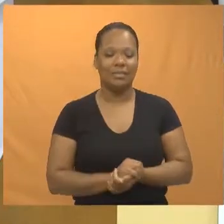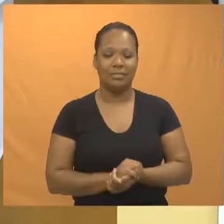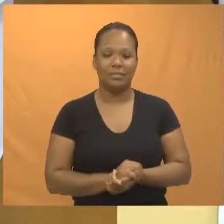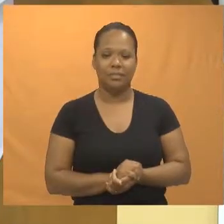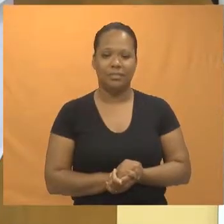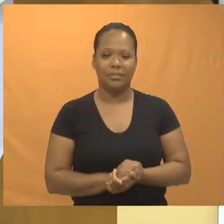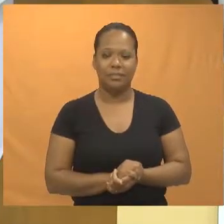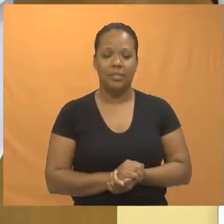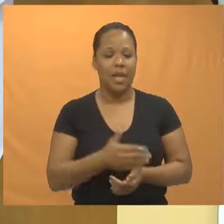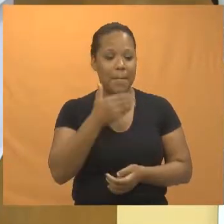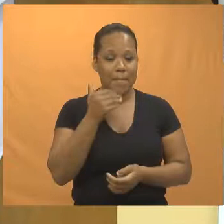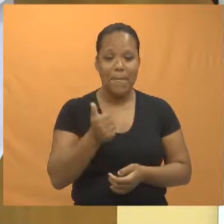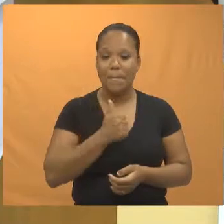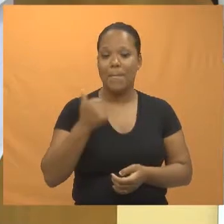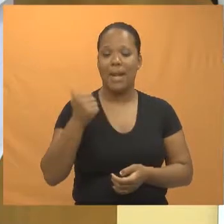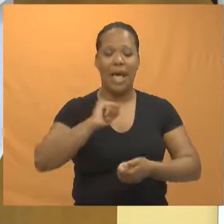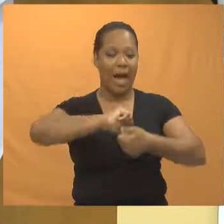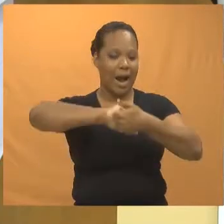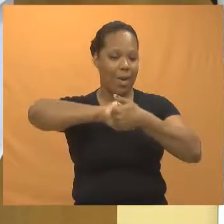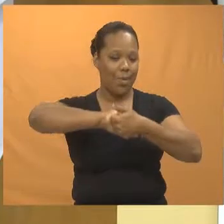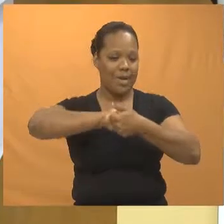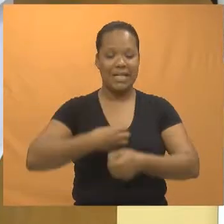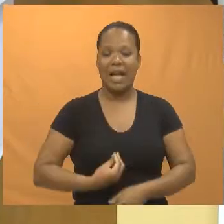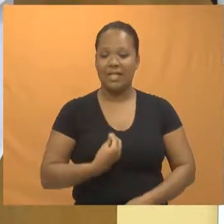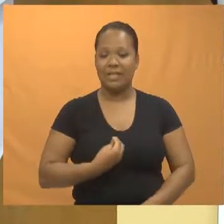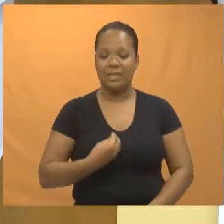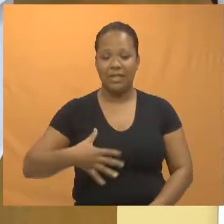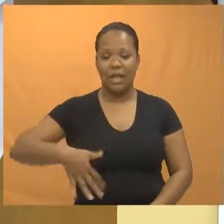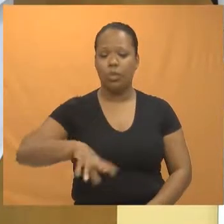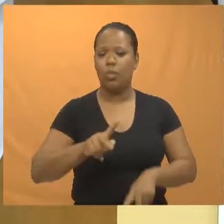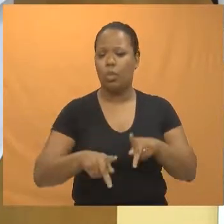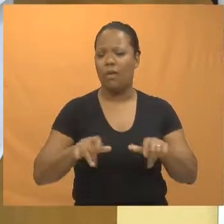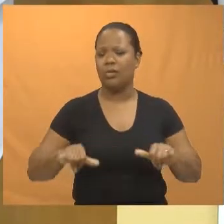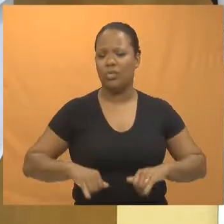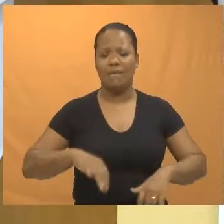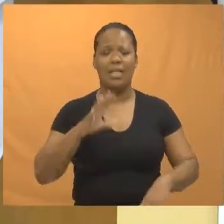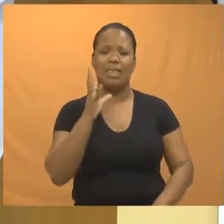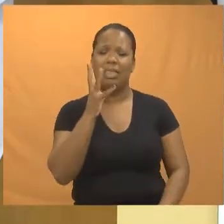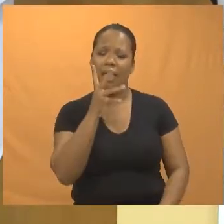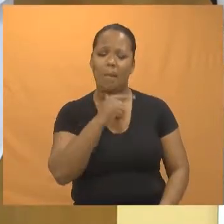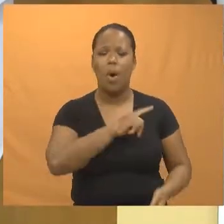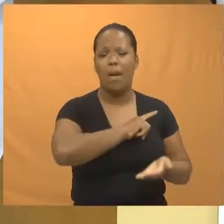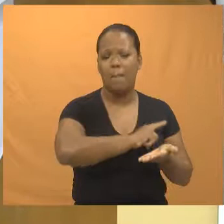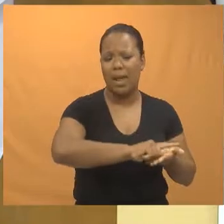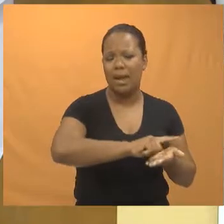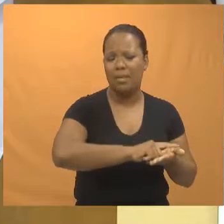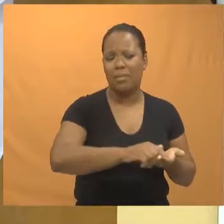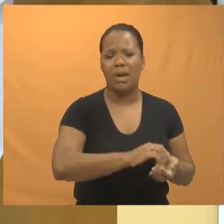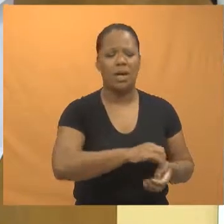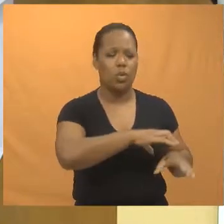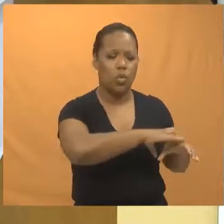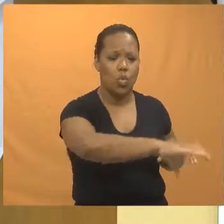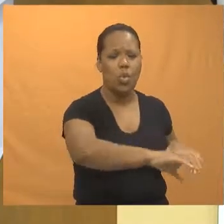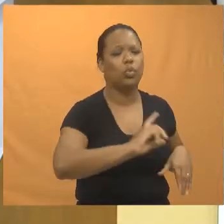nossa cidade e melhorando a qualidade de vida da população que sofre com a demora para a limpeza de um córrego sujo. A gente